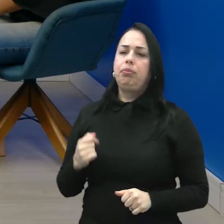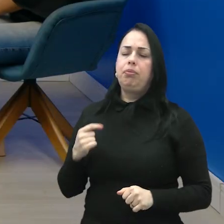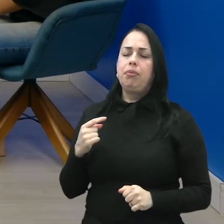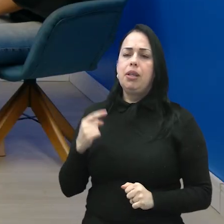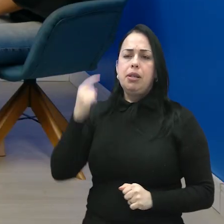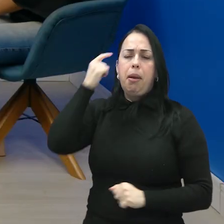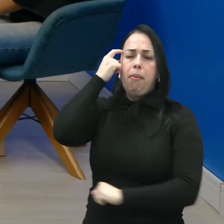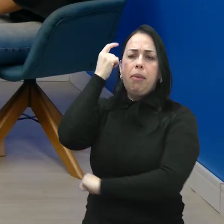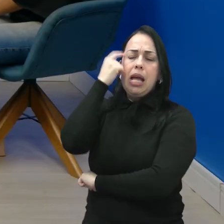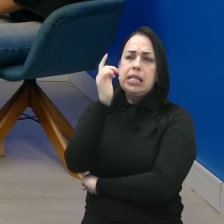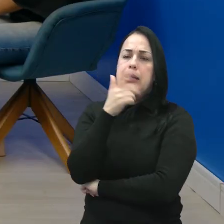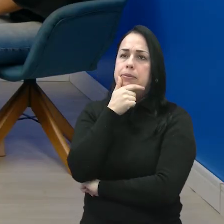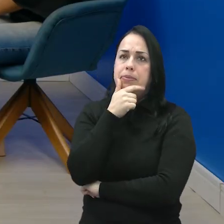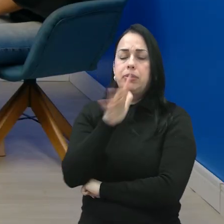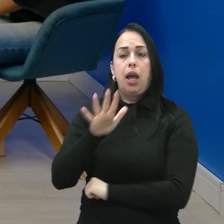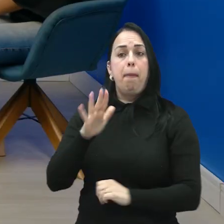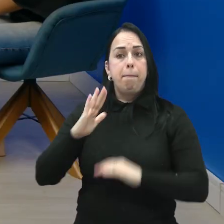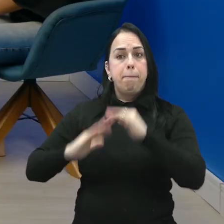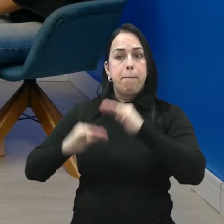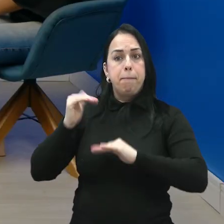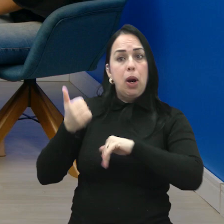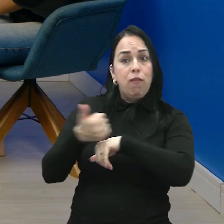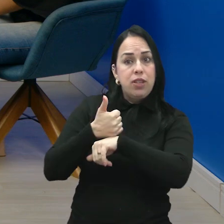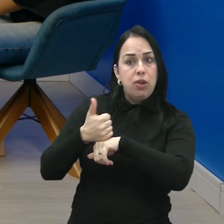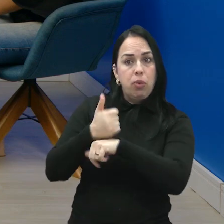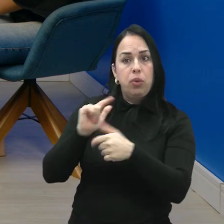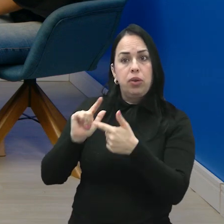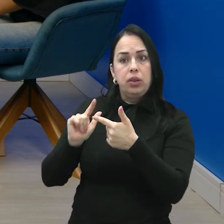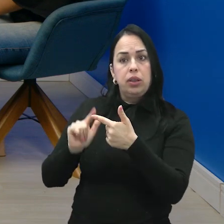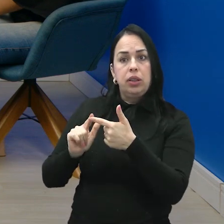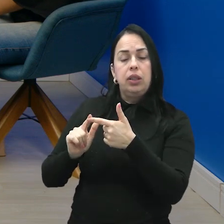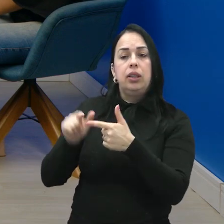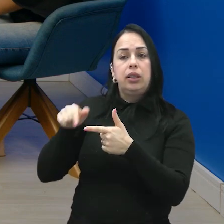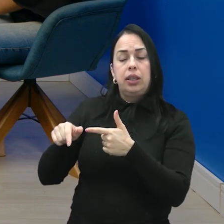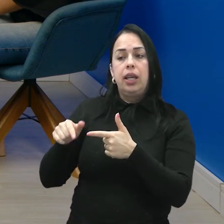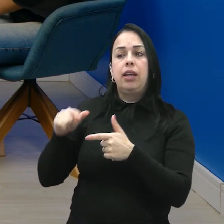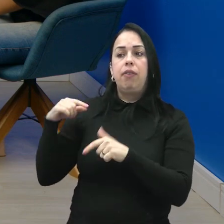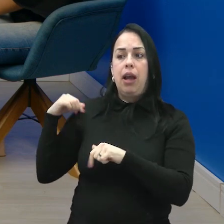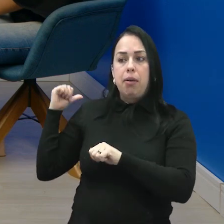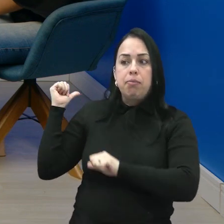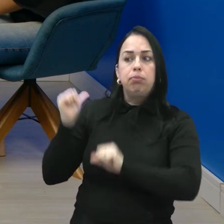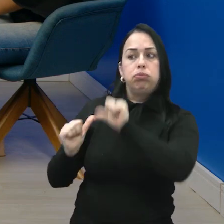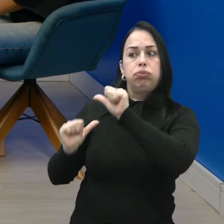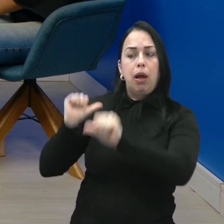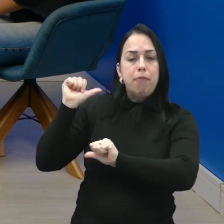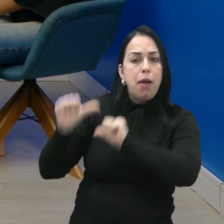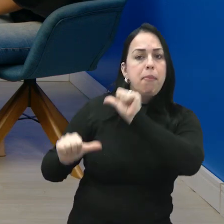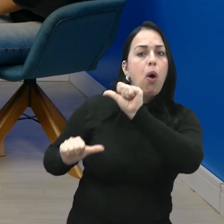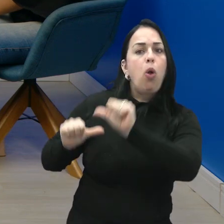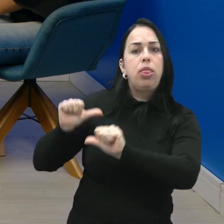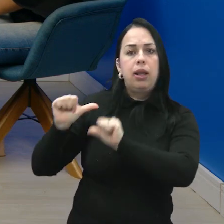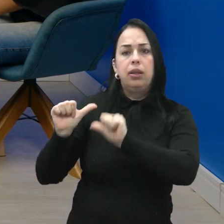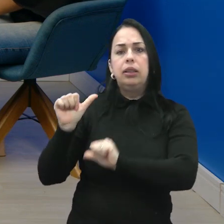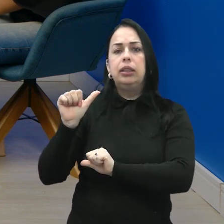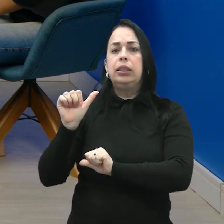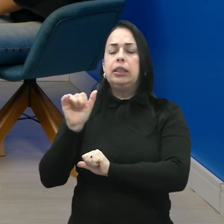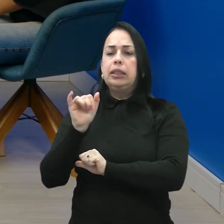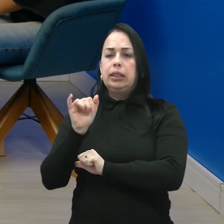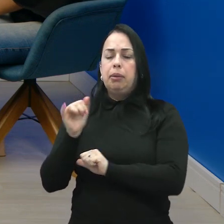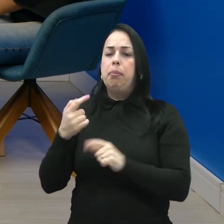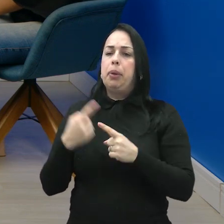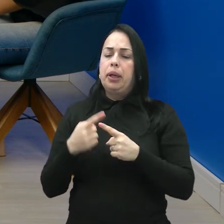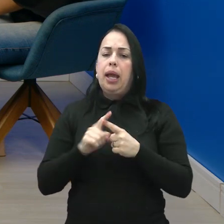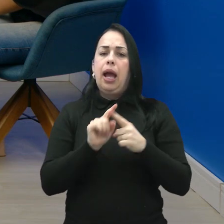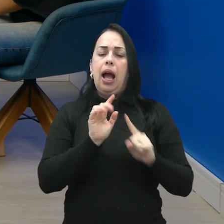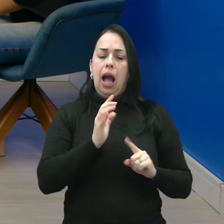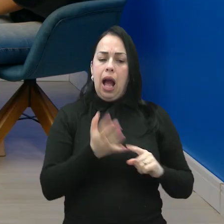gente pensar, por exemplo, em profissões, cargos que são modernizadas através do tempo, a partir, por exemplo,